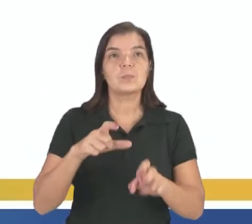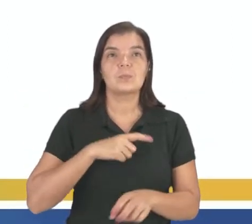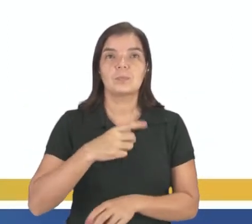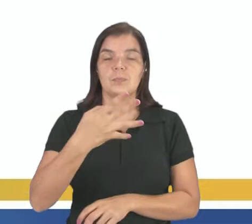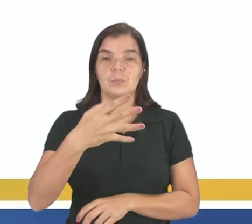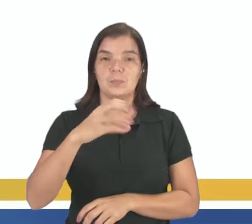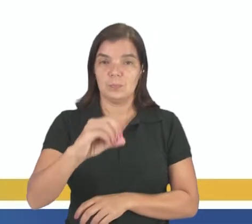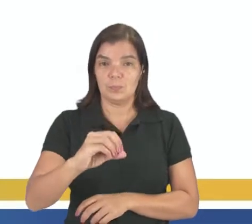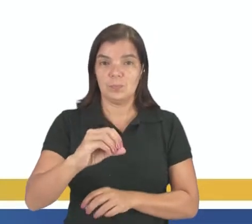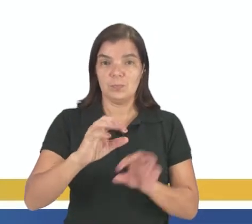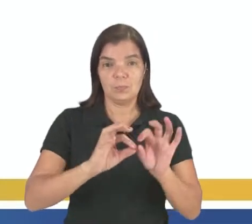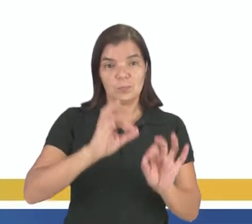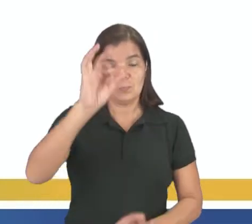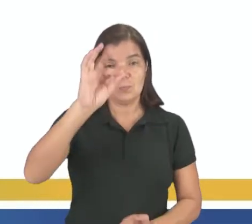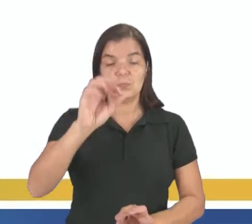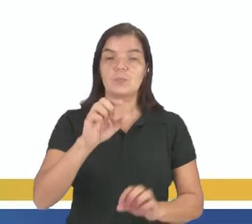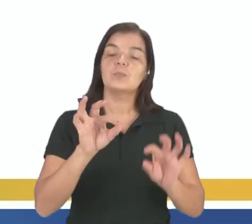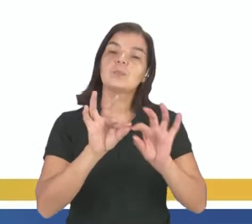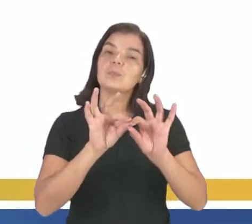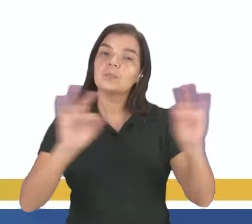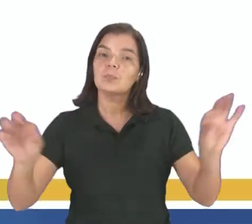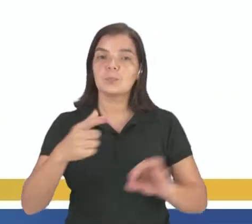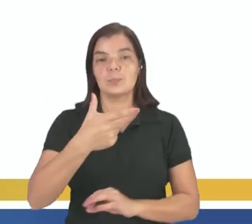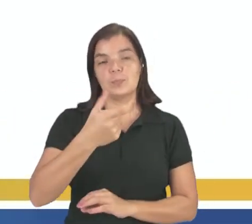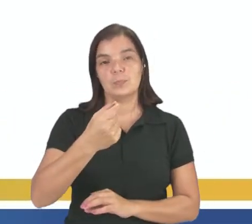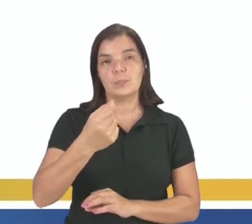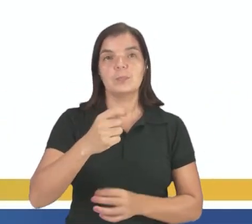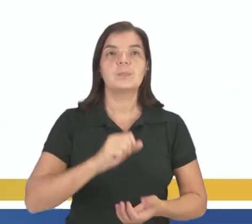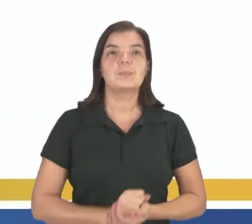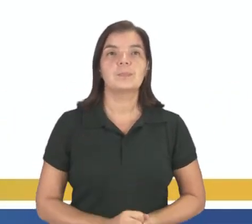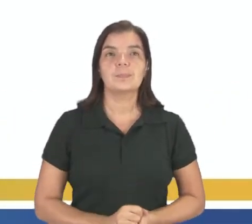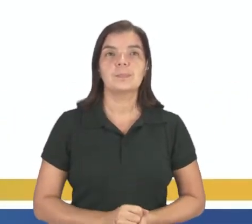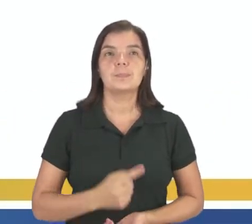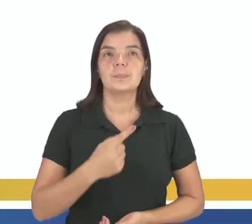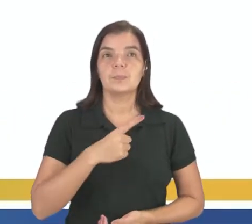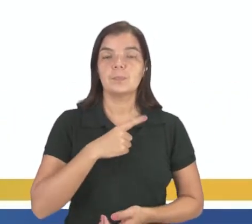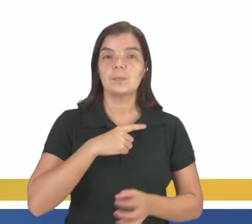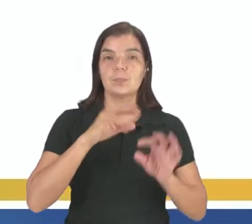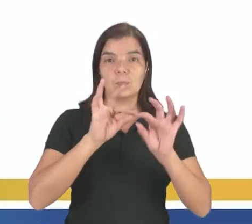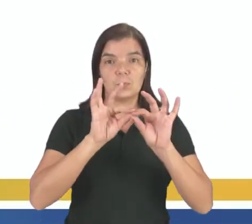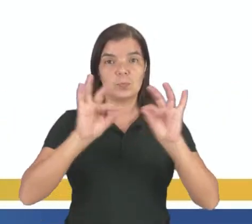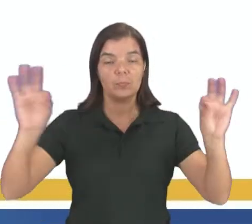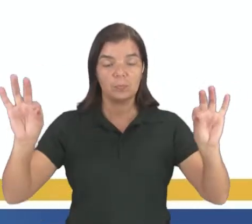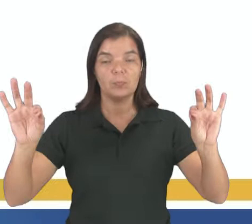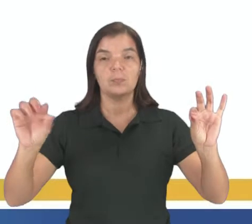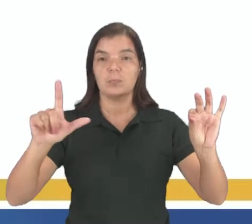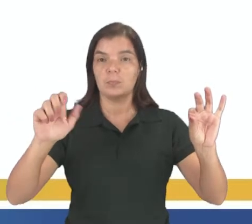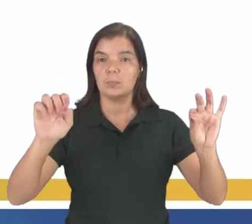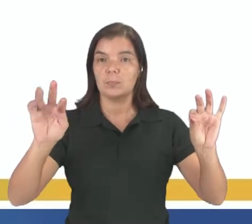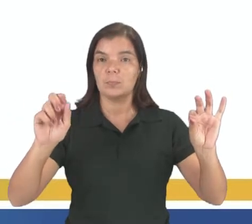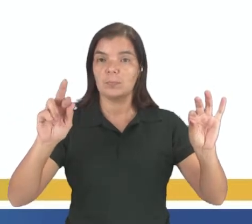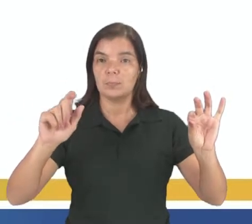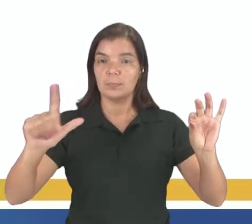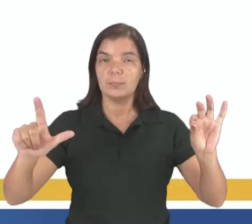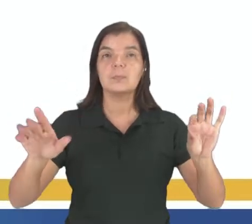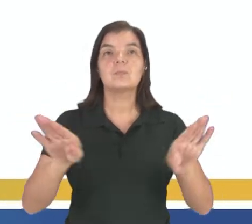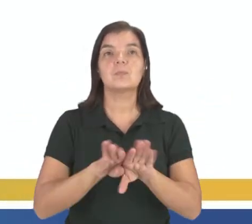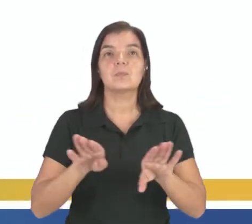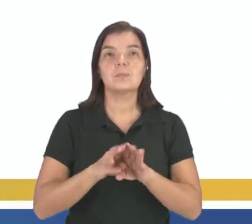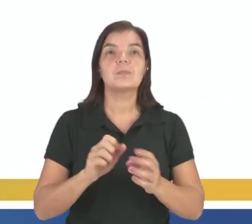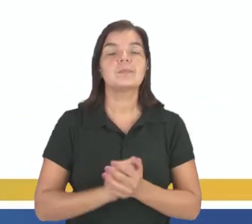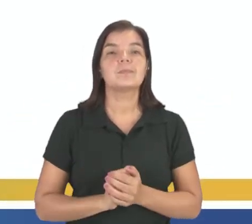40 metros de comprimento por 20 de largura a linha maior Essas são as minhas até razão em São batidos